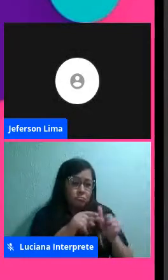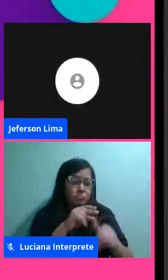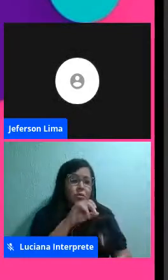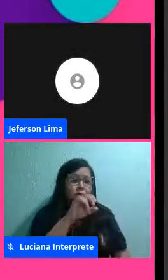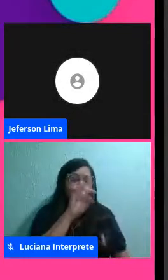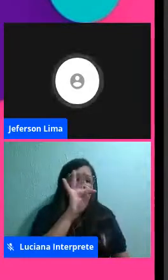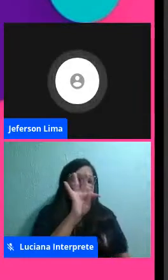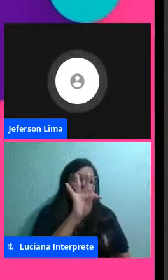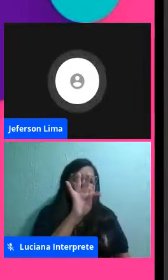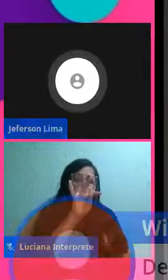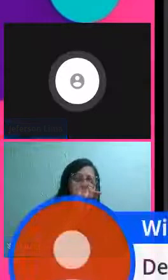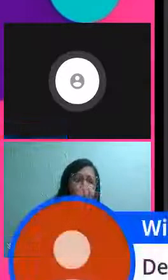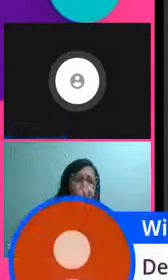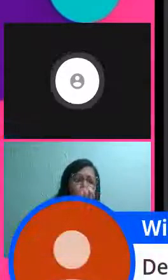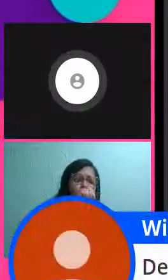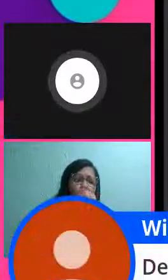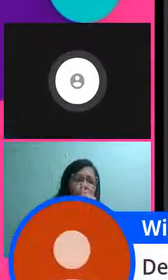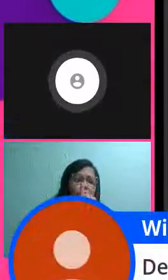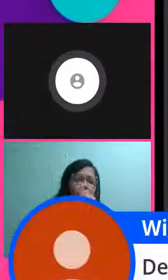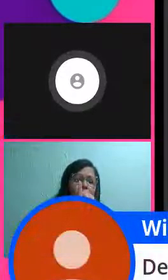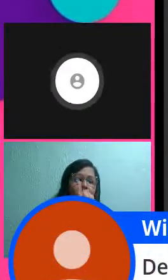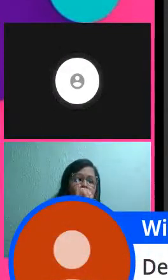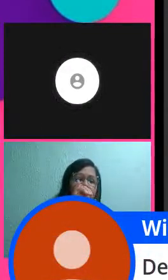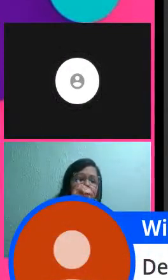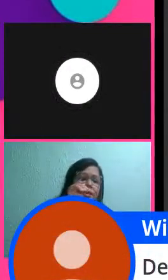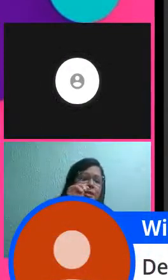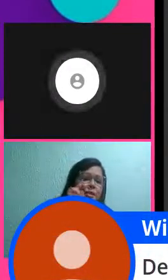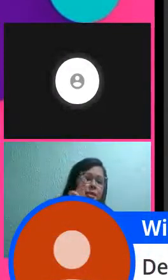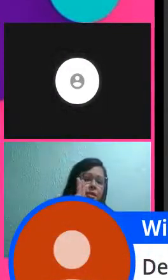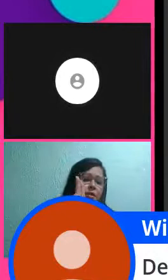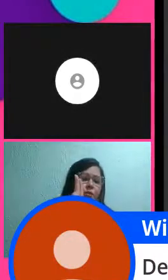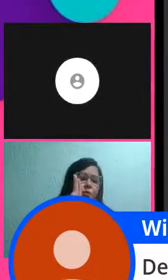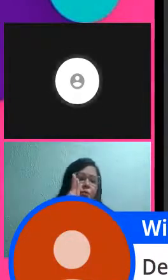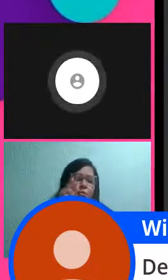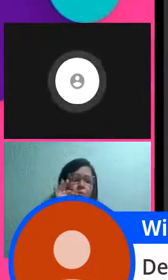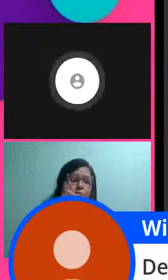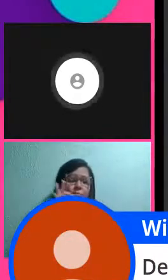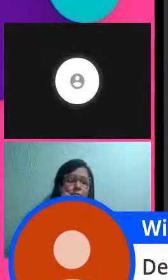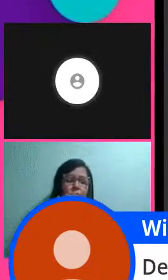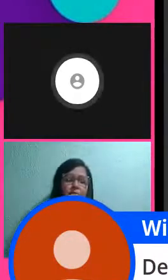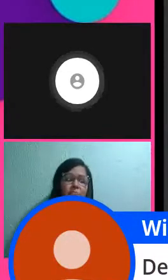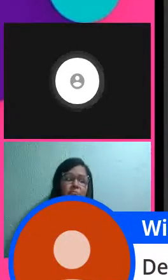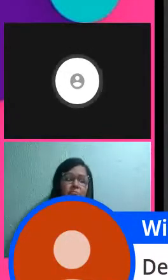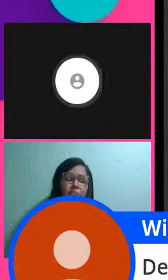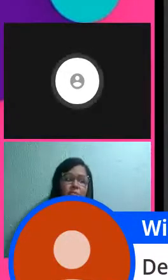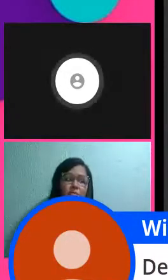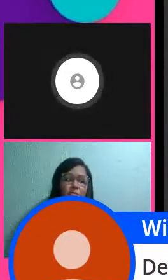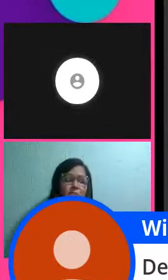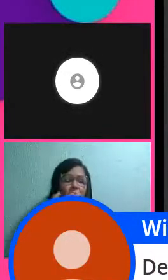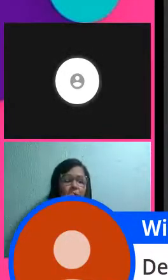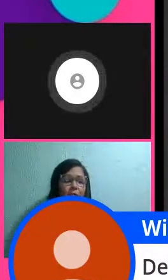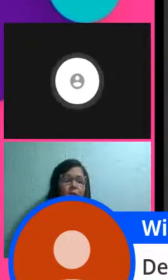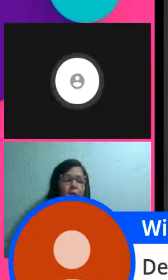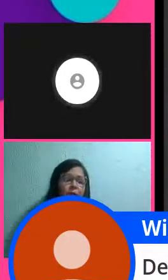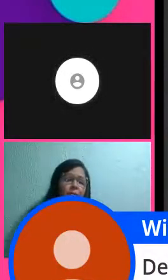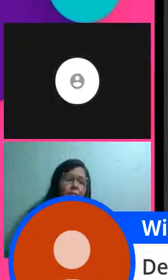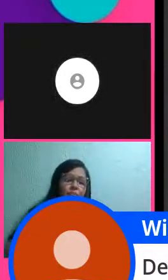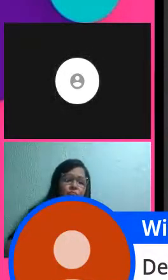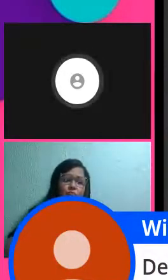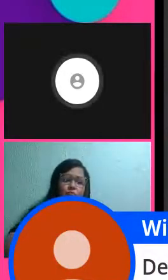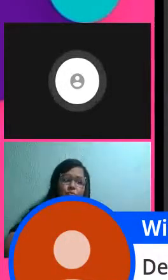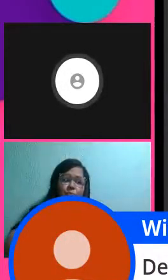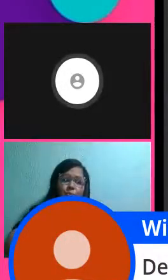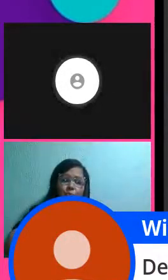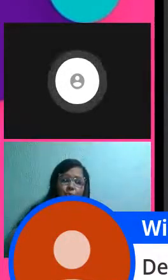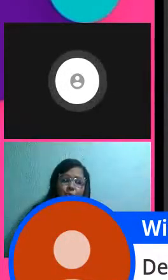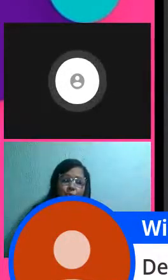certo? E aí, basicamente, eu fiz. Ó, eu quero receber nesse tópico aqui. Opa, obrigado, William.